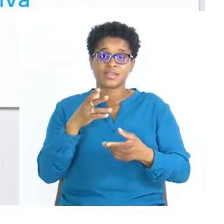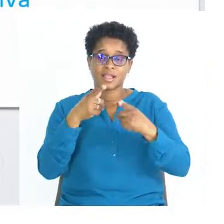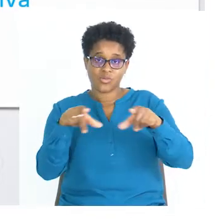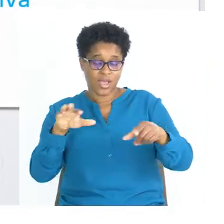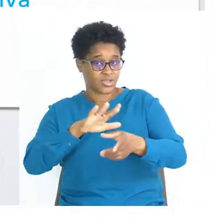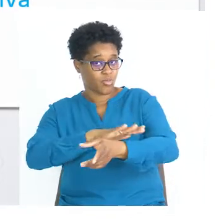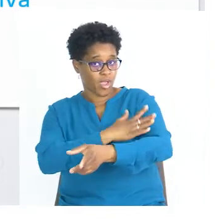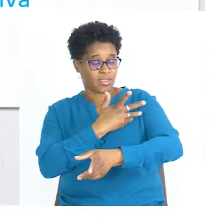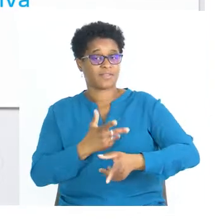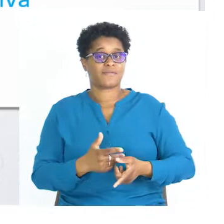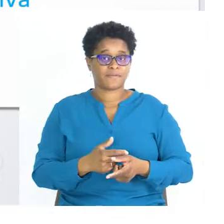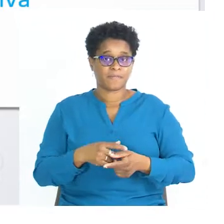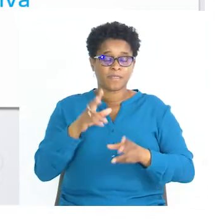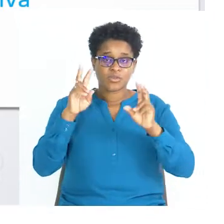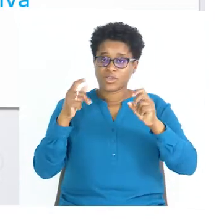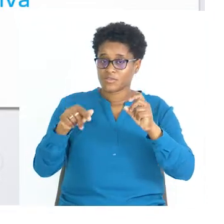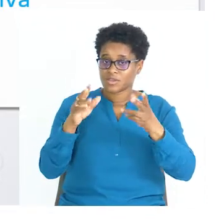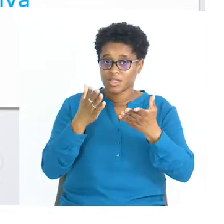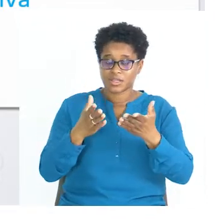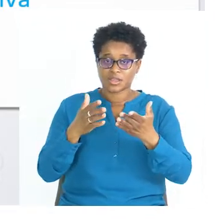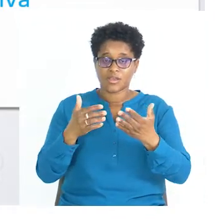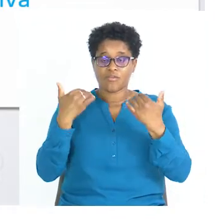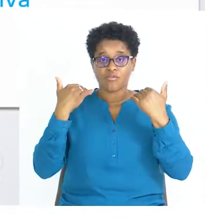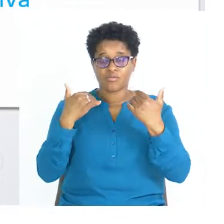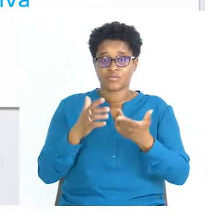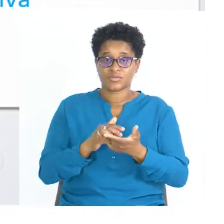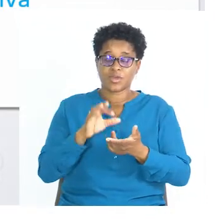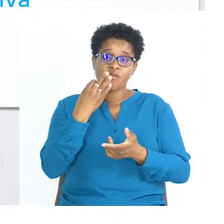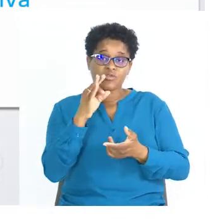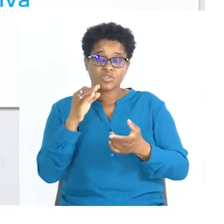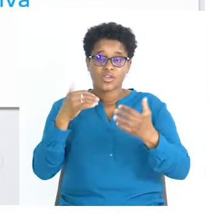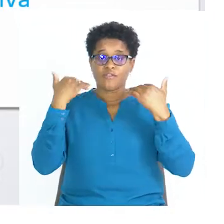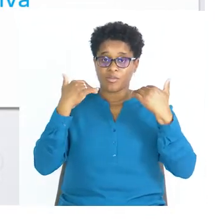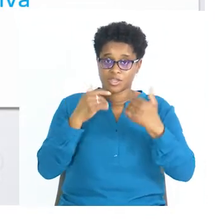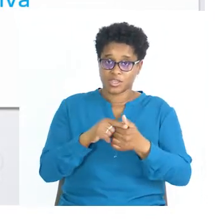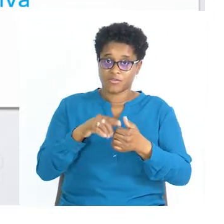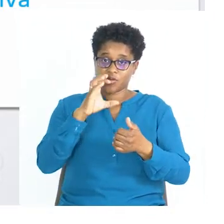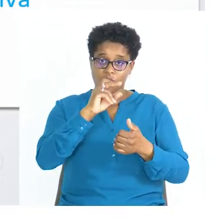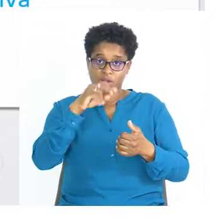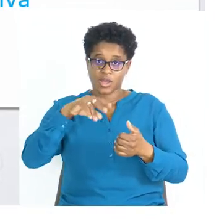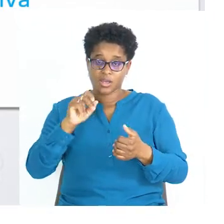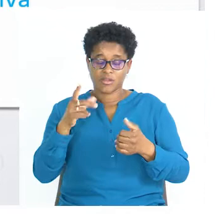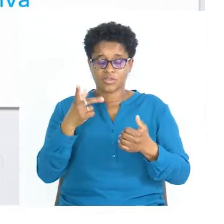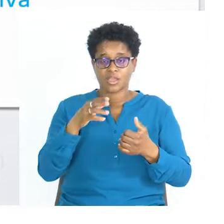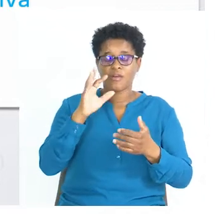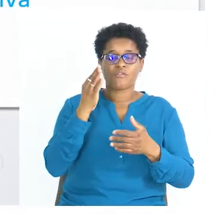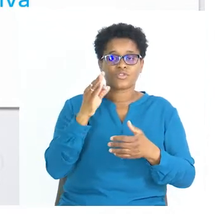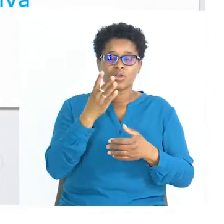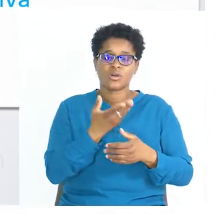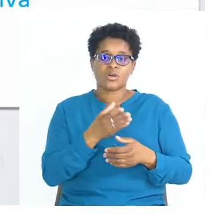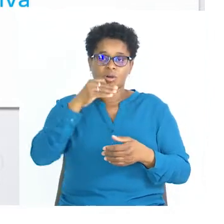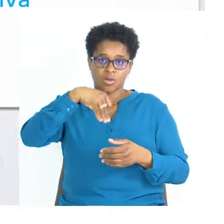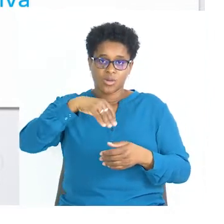fica na linha de função referencial ou informativa. O canal focaliza-se a função fática.